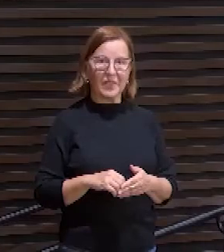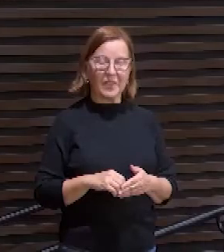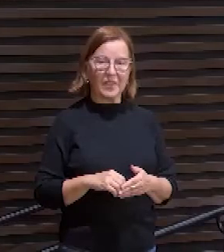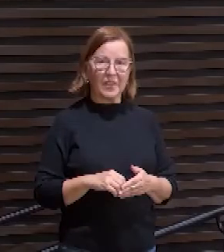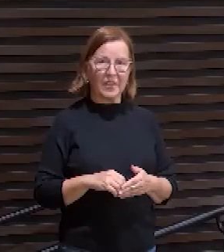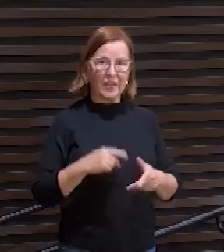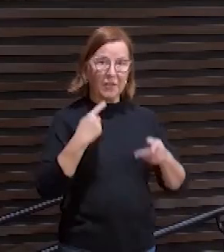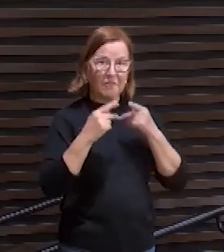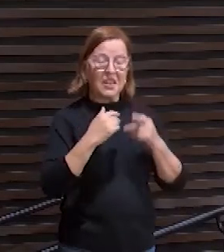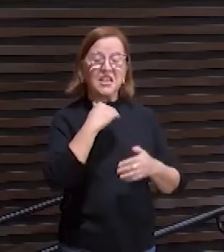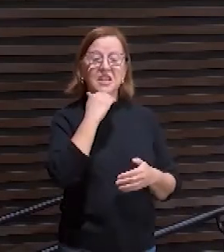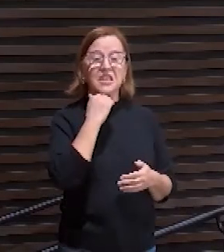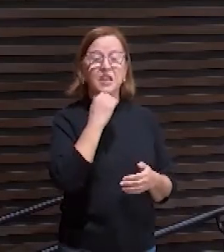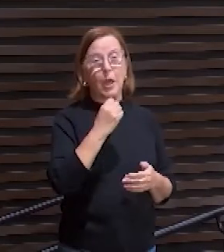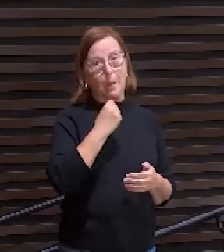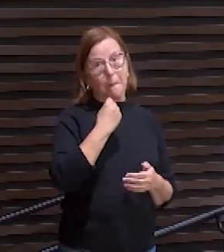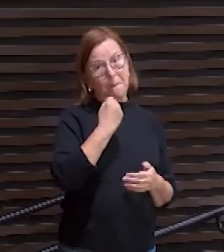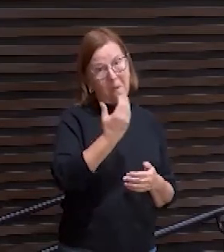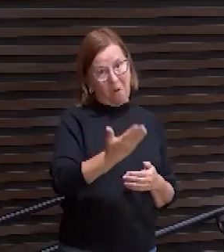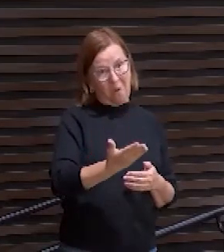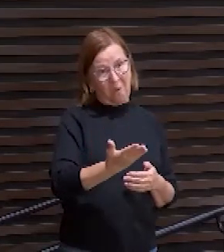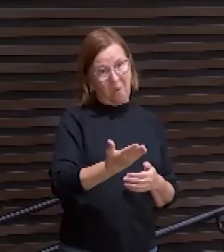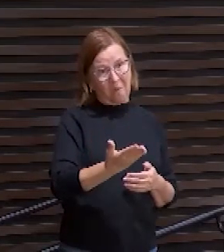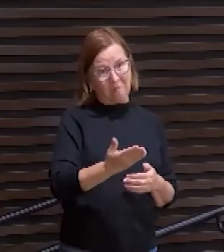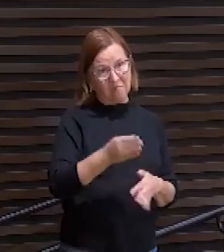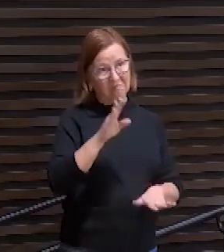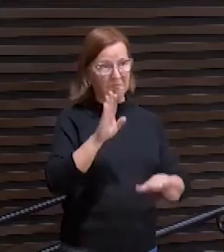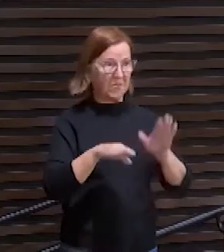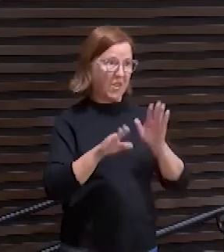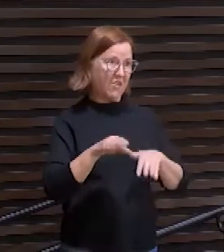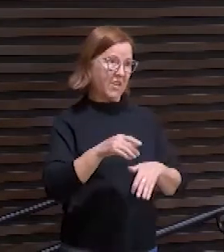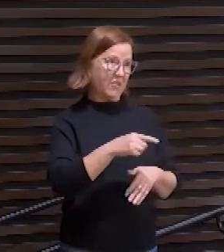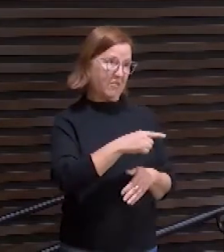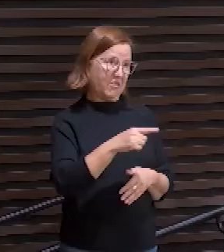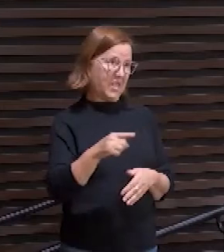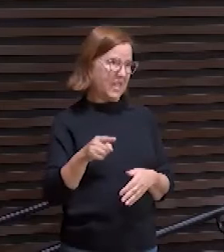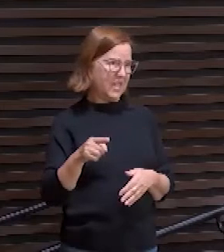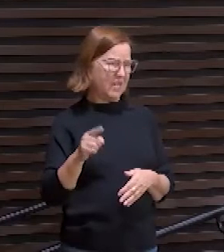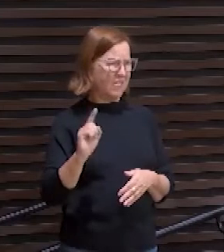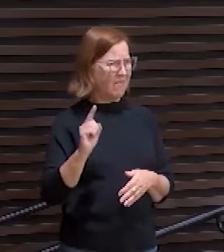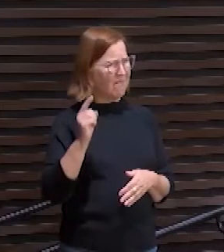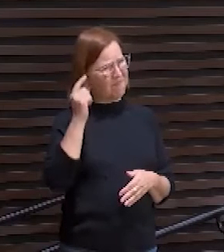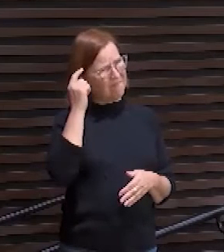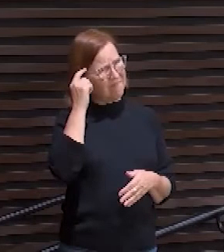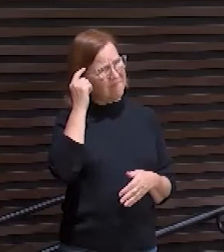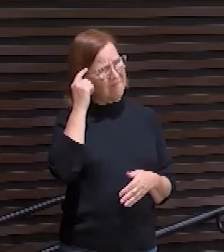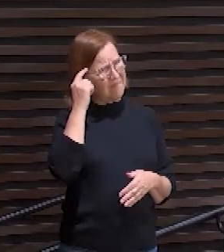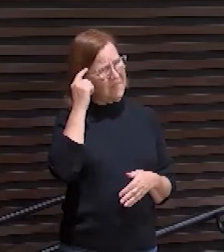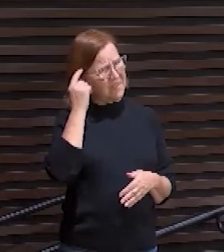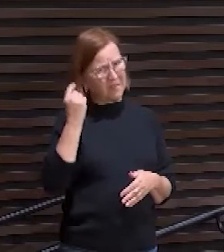talvez você não reflita muito profundamente,